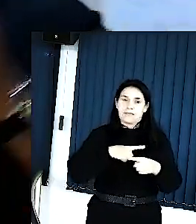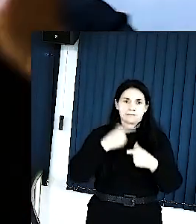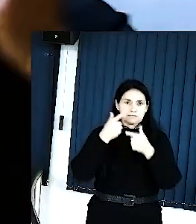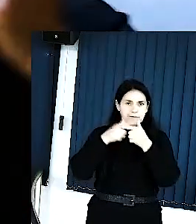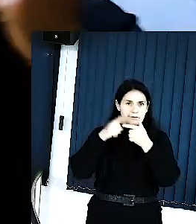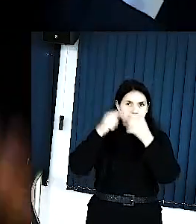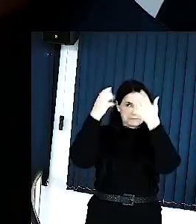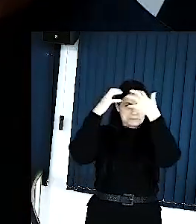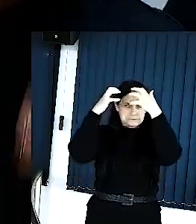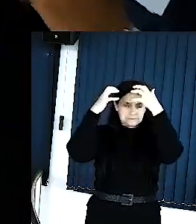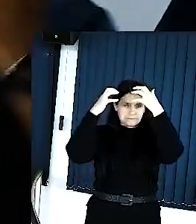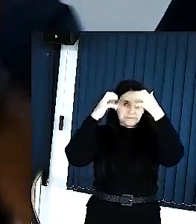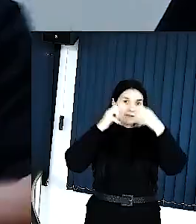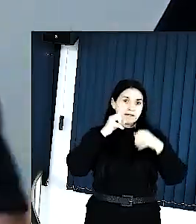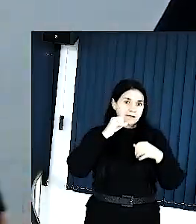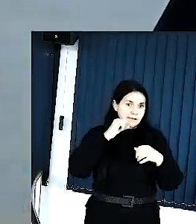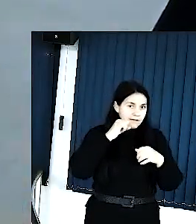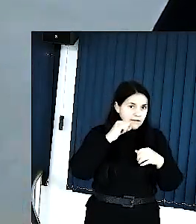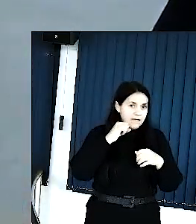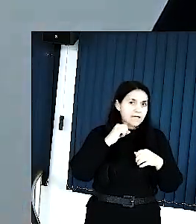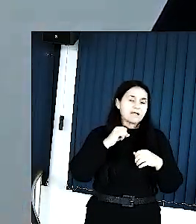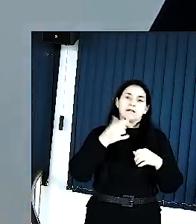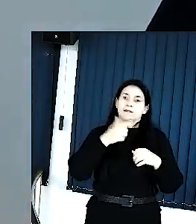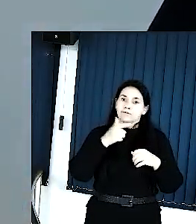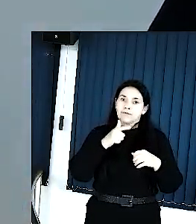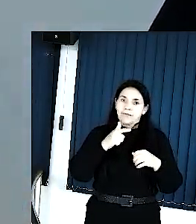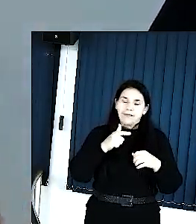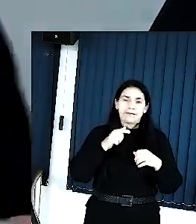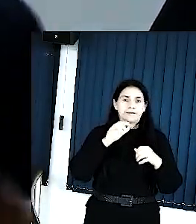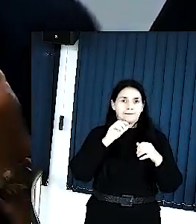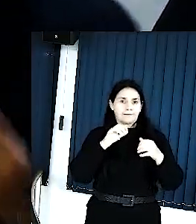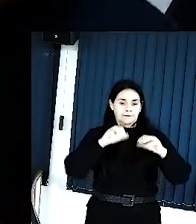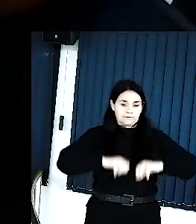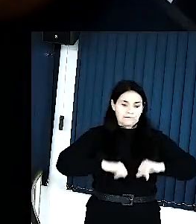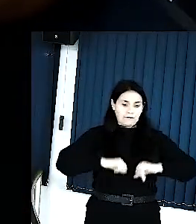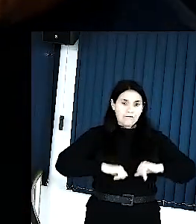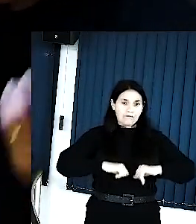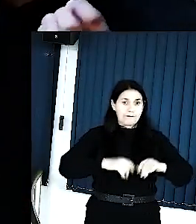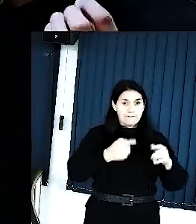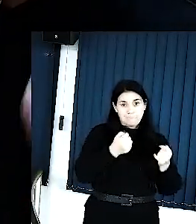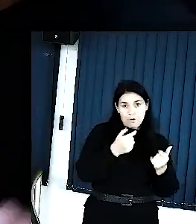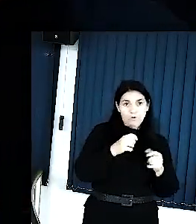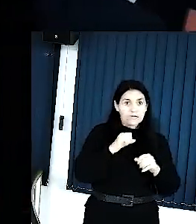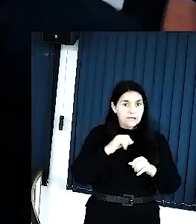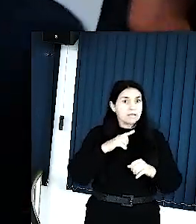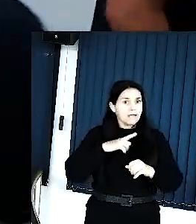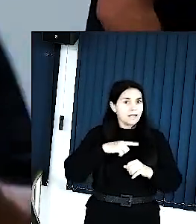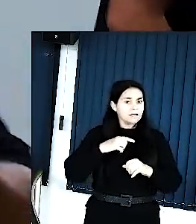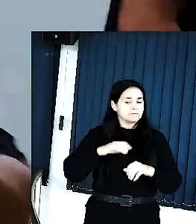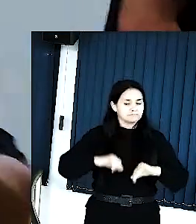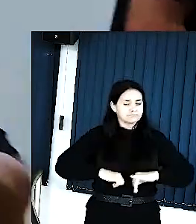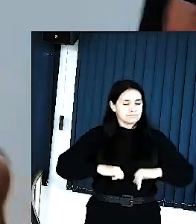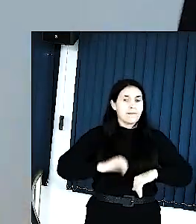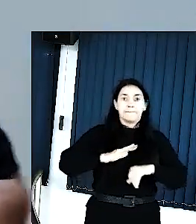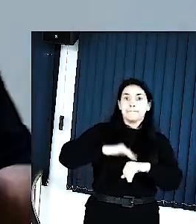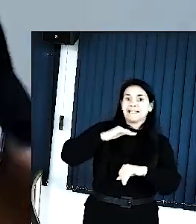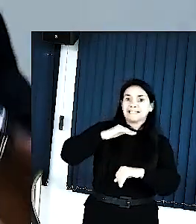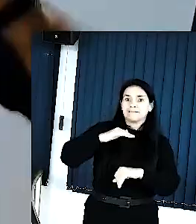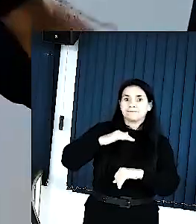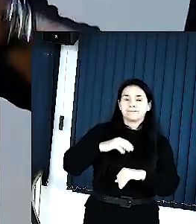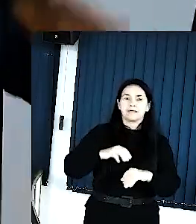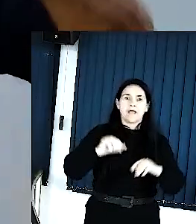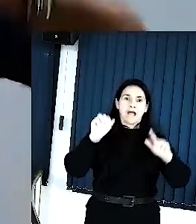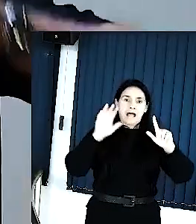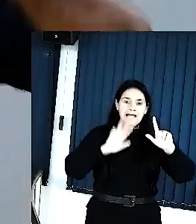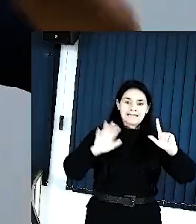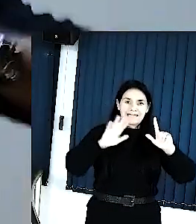neurodivergência. Os neurodivergentes sofrem mais ainda com isso. A tela prejudica o sono. A criança que usa tela,